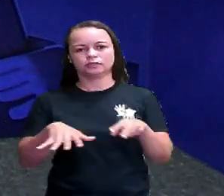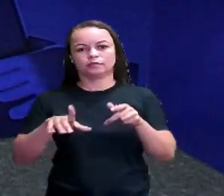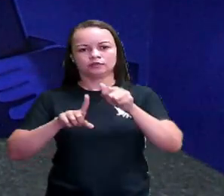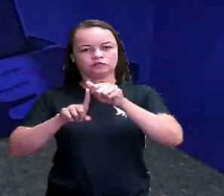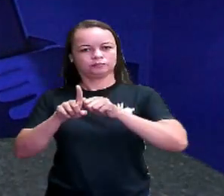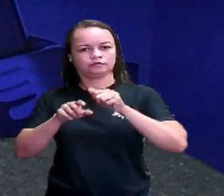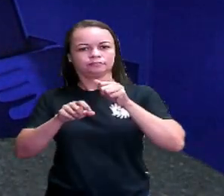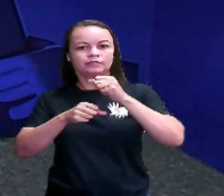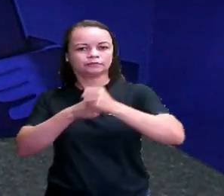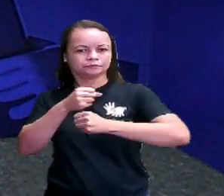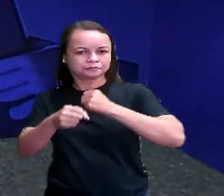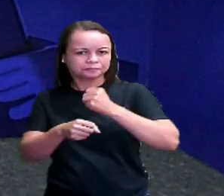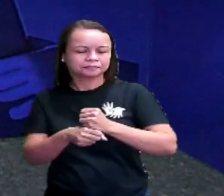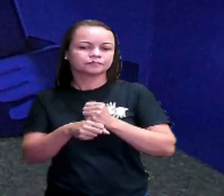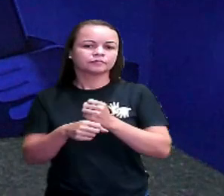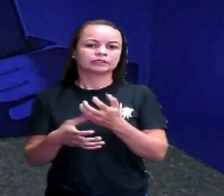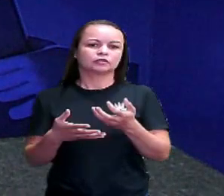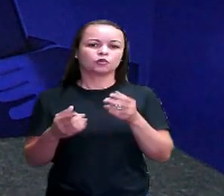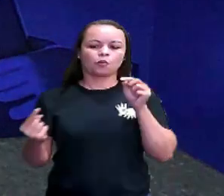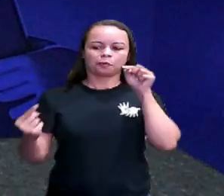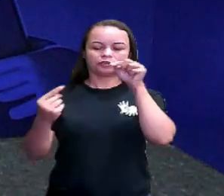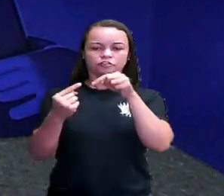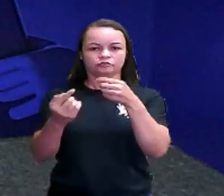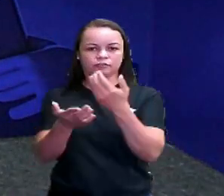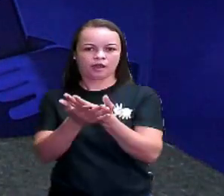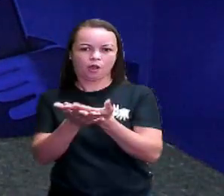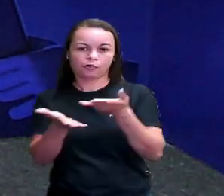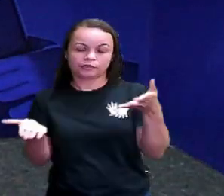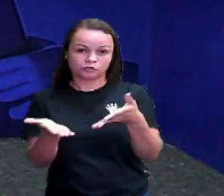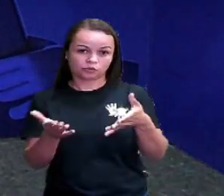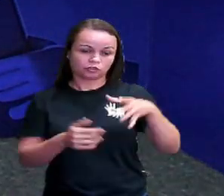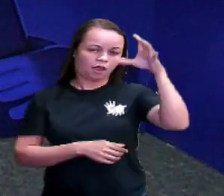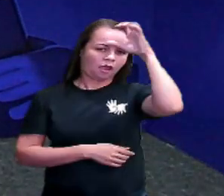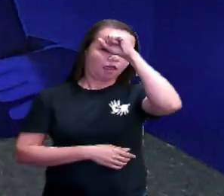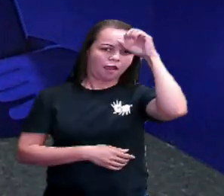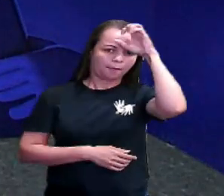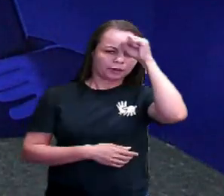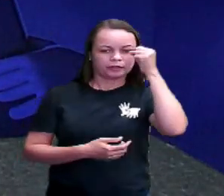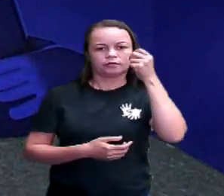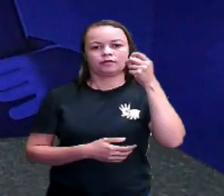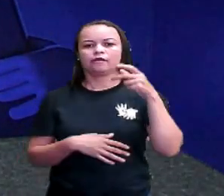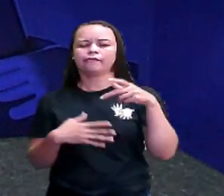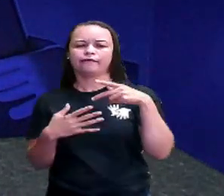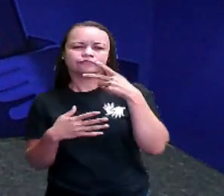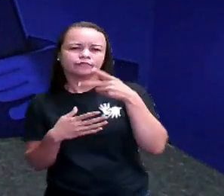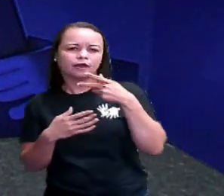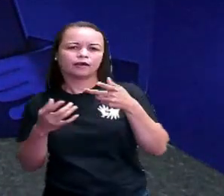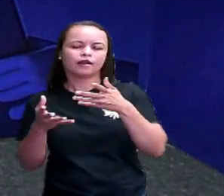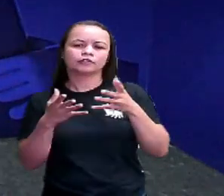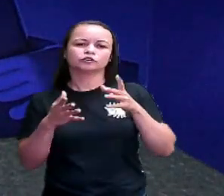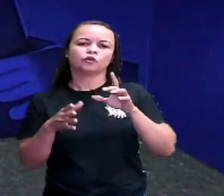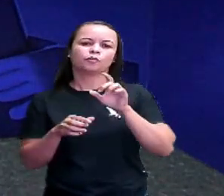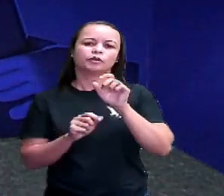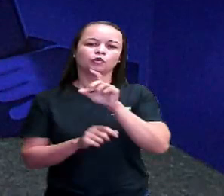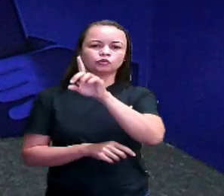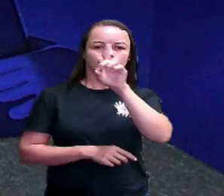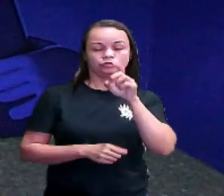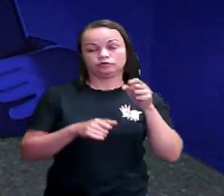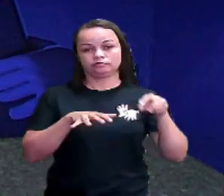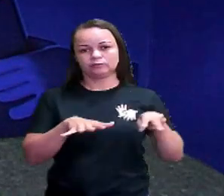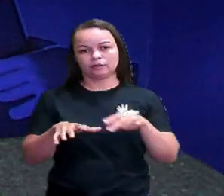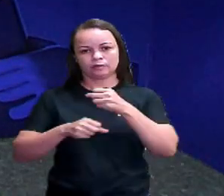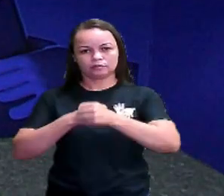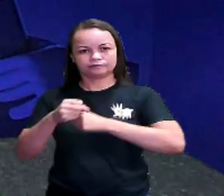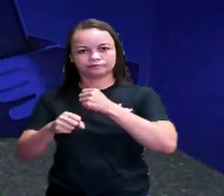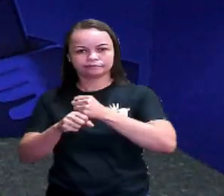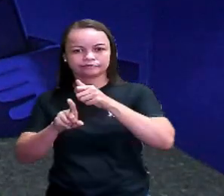meses do ano. O objetivo da nossa aula de hoje é aprender a pronunciar os dias da semana e os meses do ano